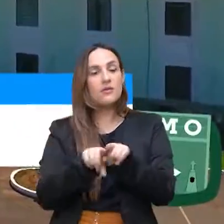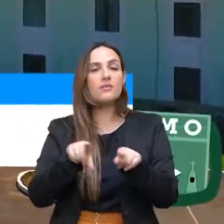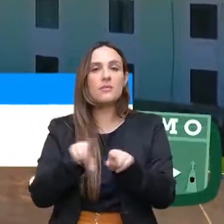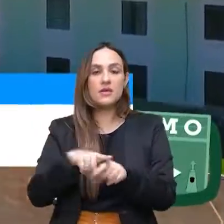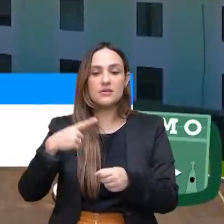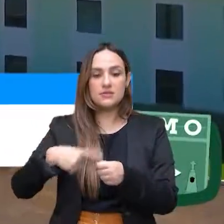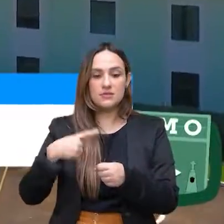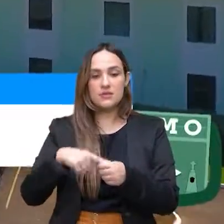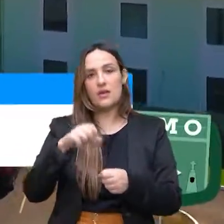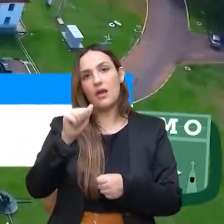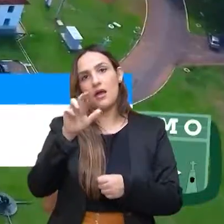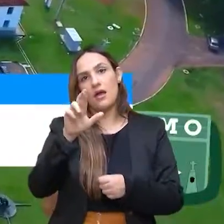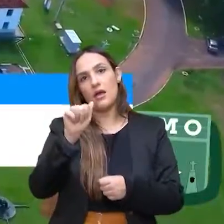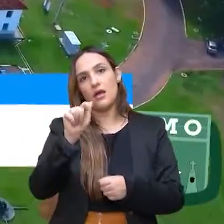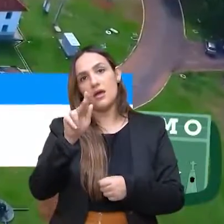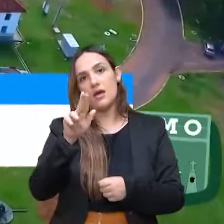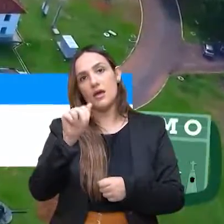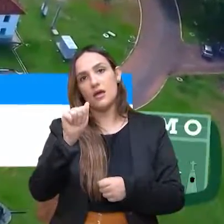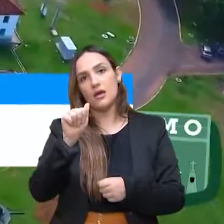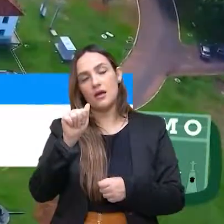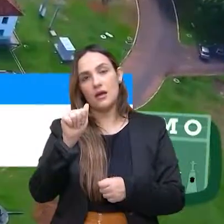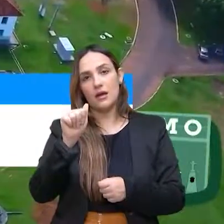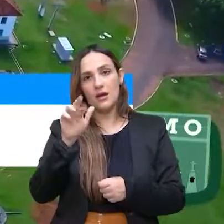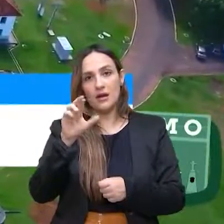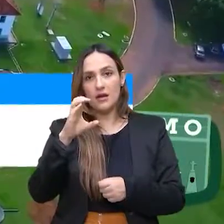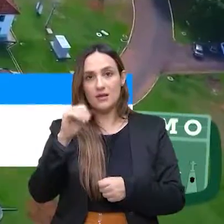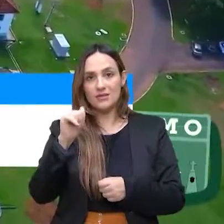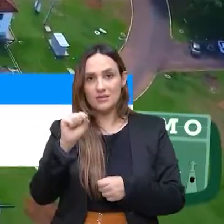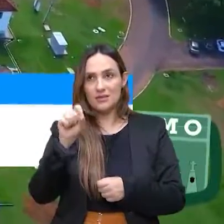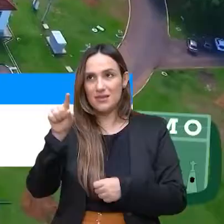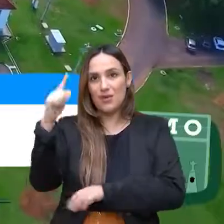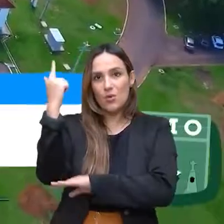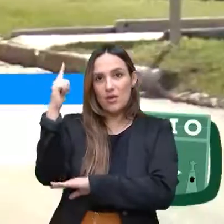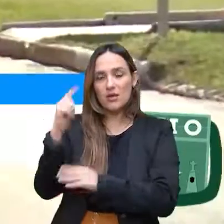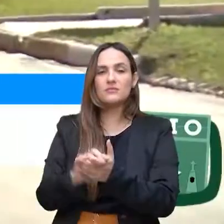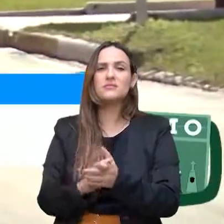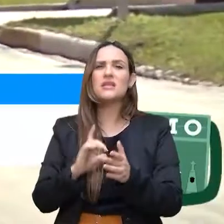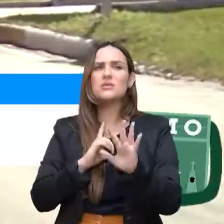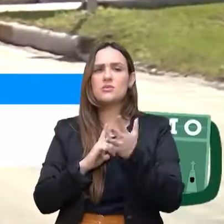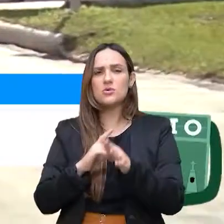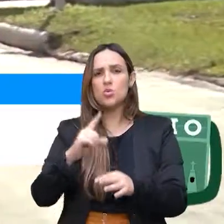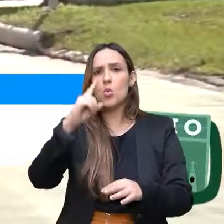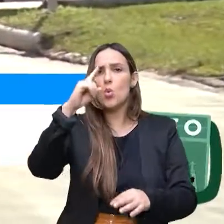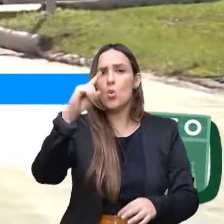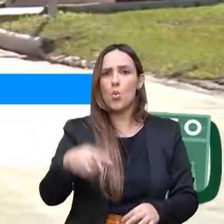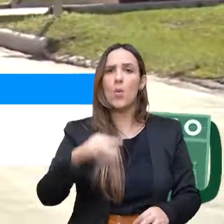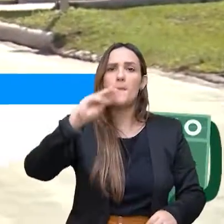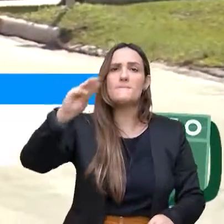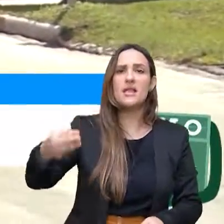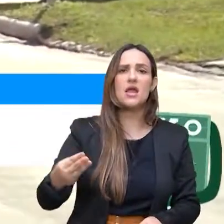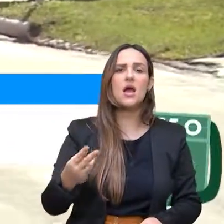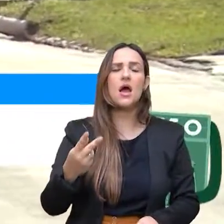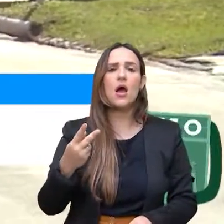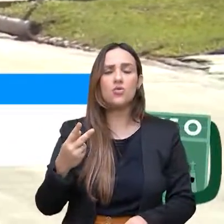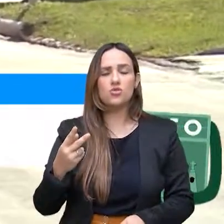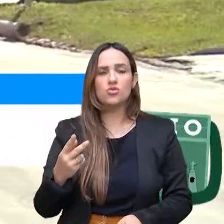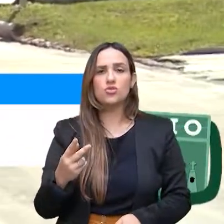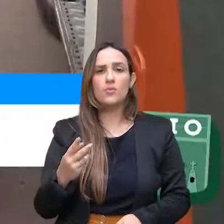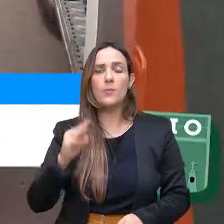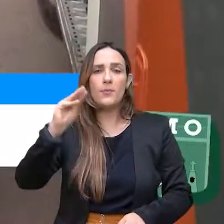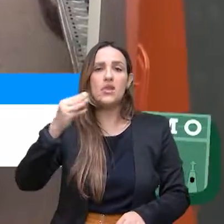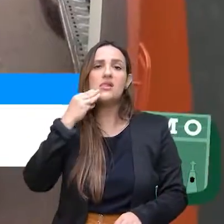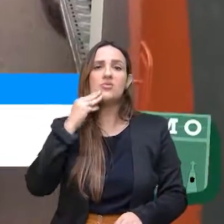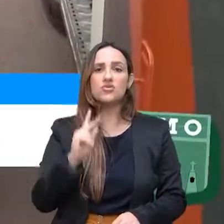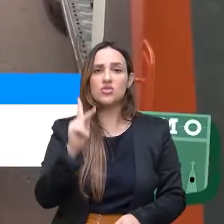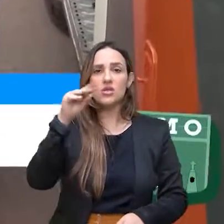Oeste atende os estados de Mato Grosso do Sul e Mato Grosso, além da cidade de Aragarças, em Goiás,